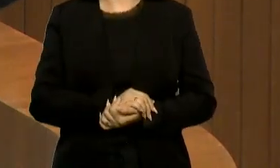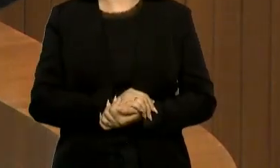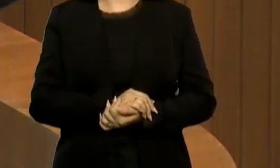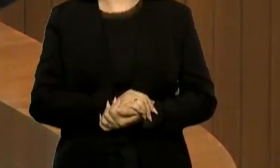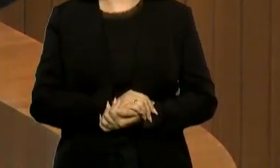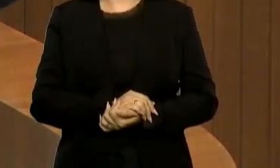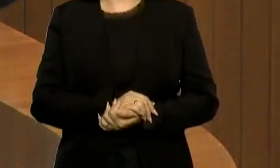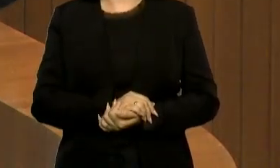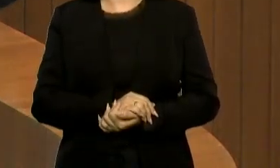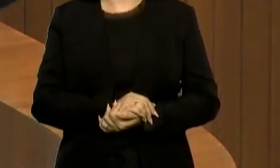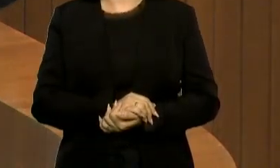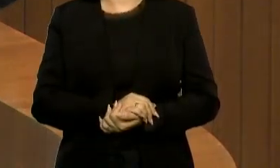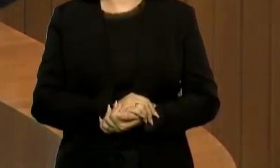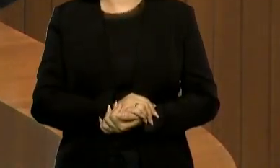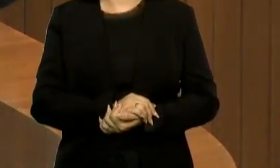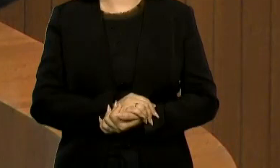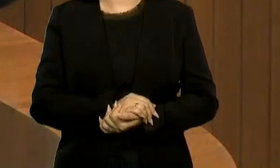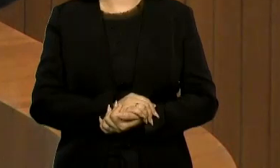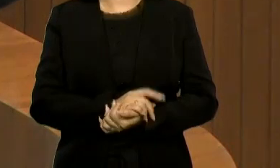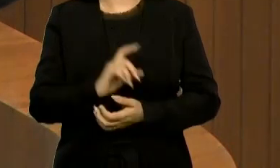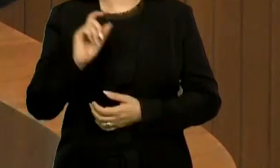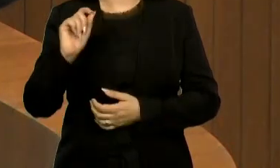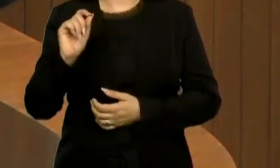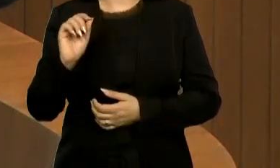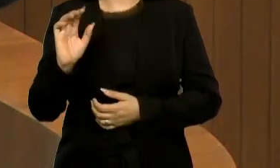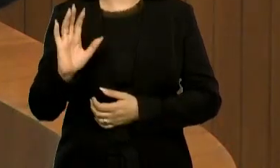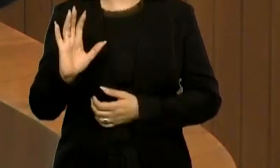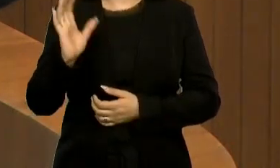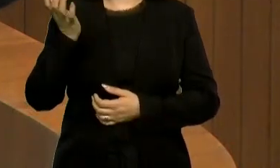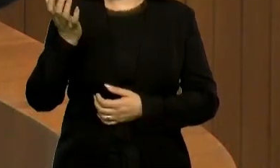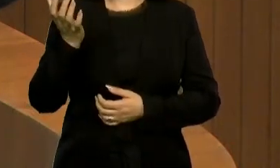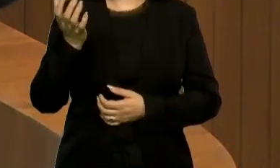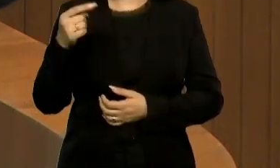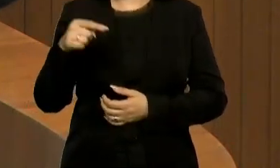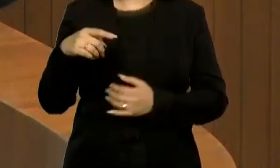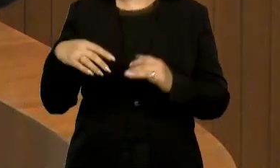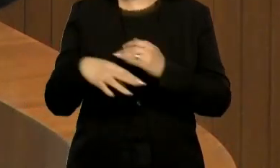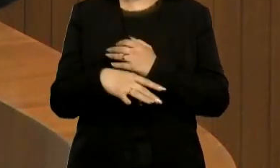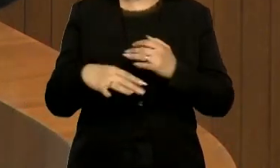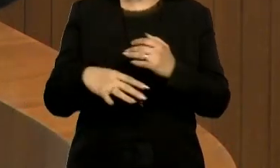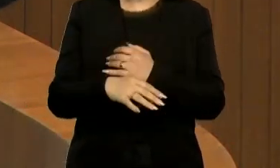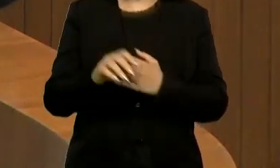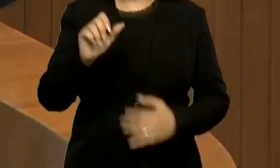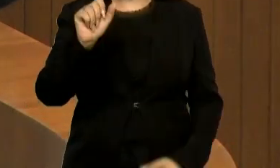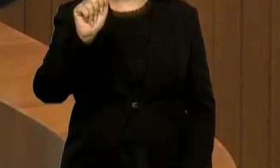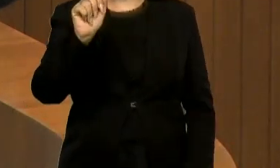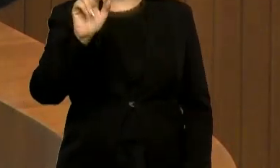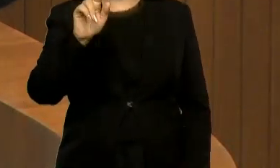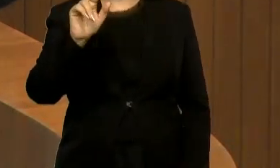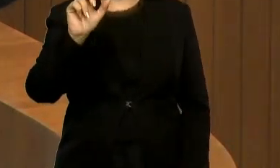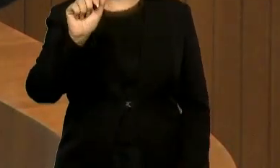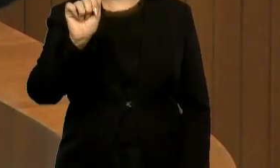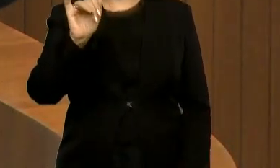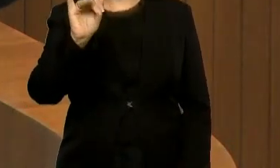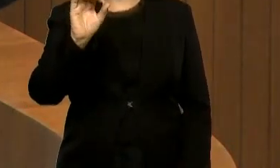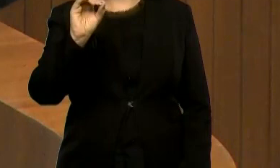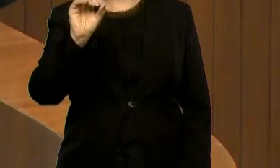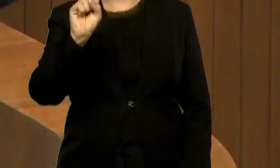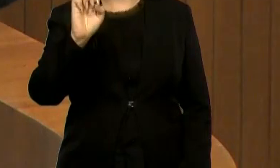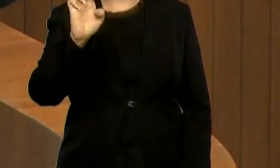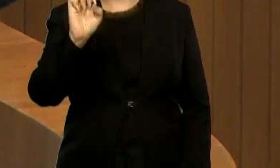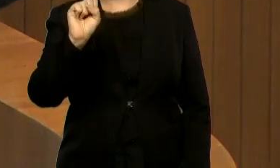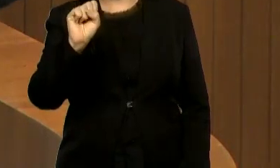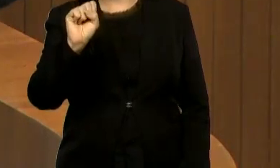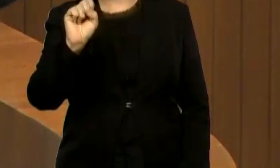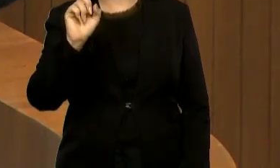contexto. O que acontecia na cidade de Araioses nada mais era do que uma